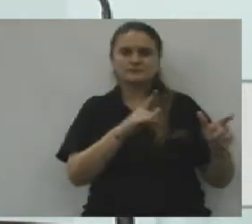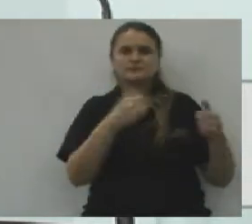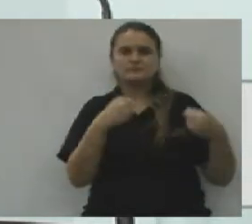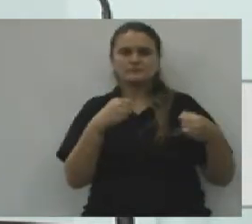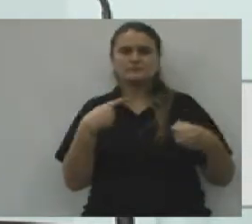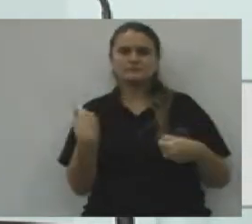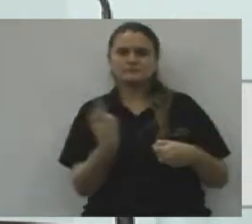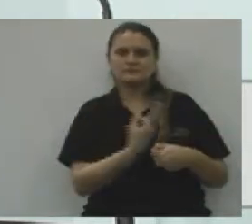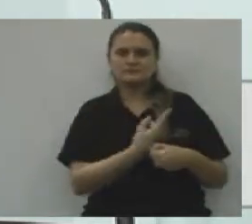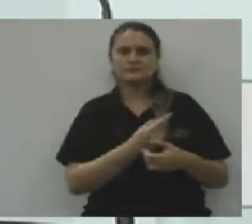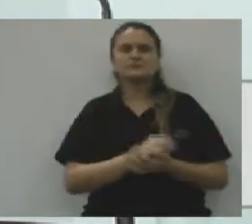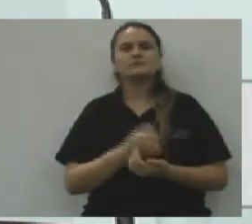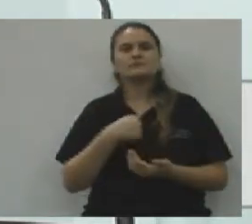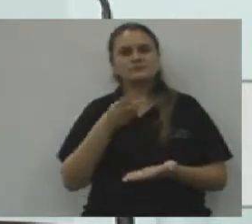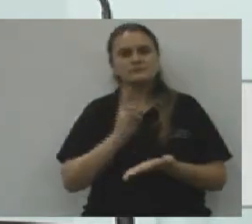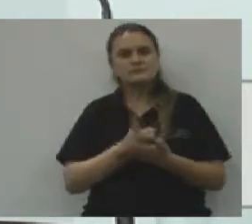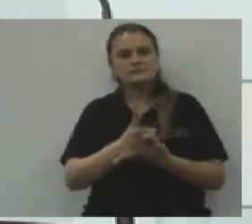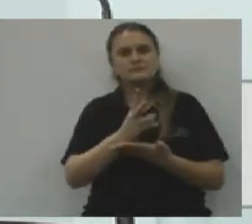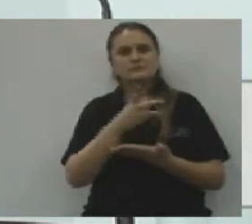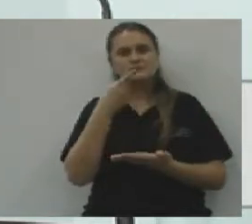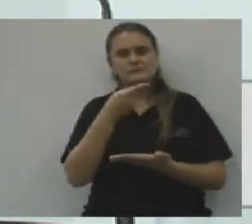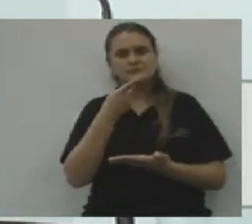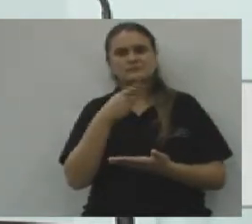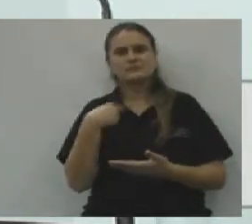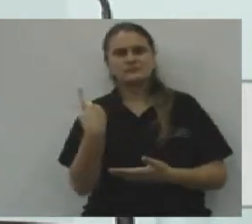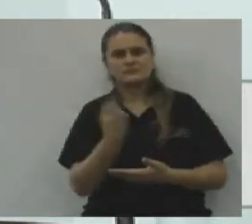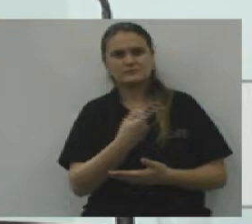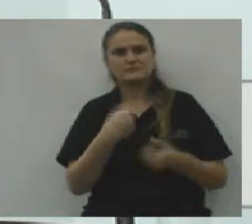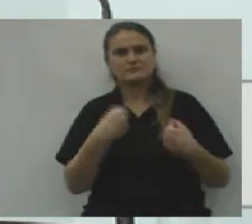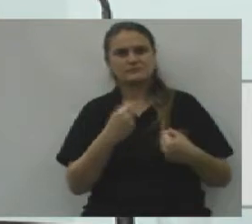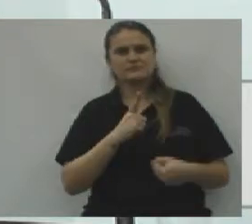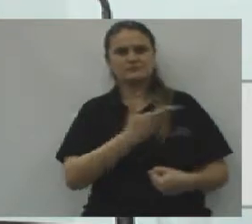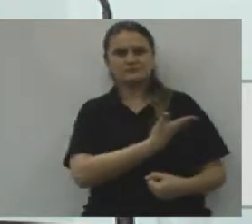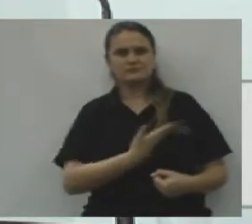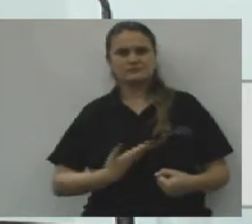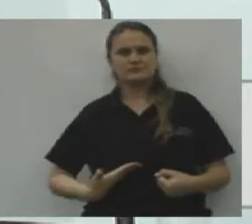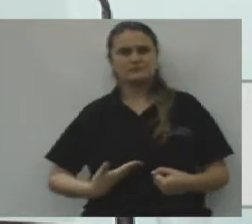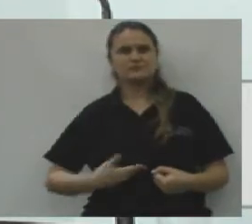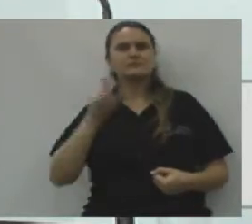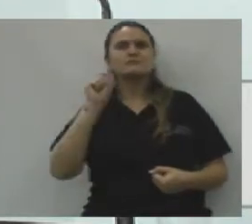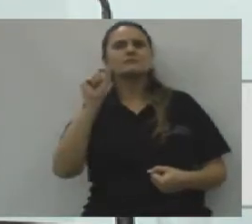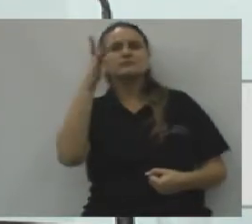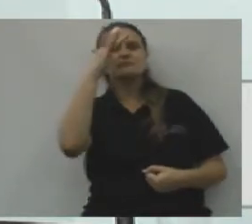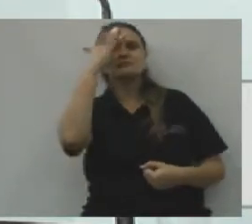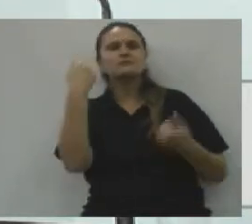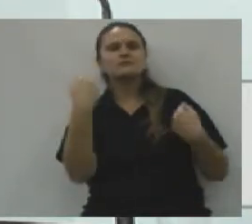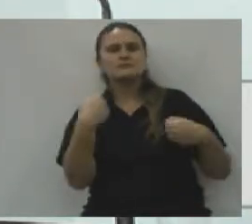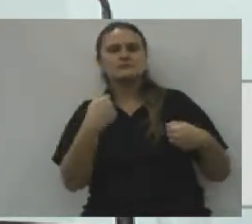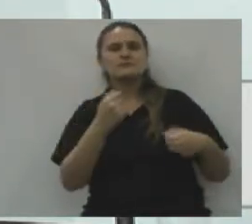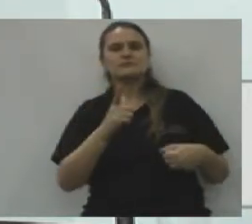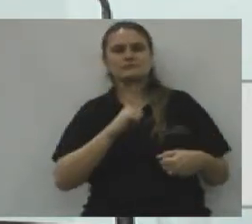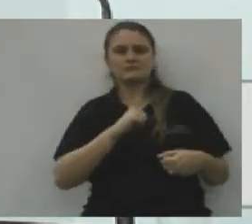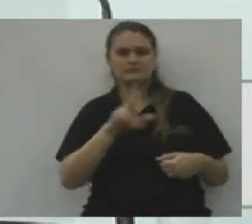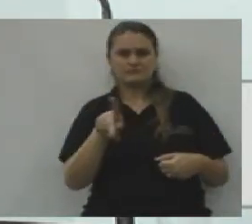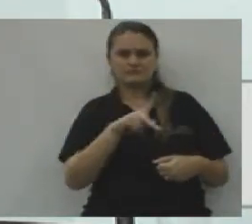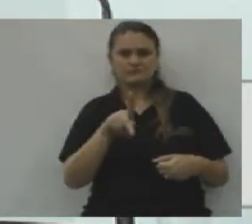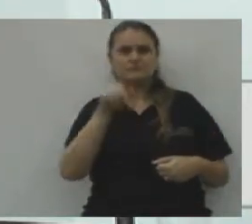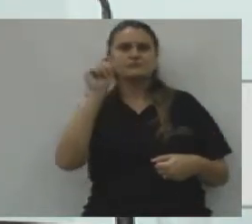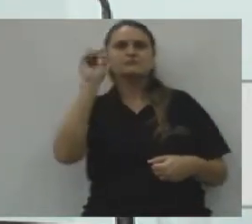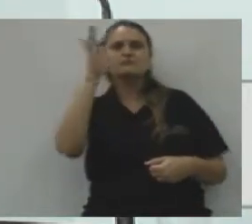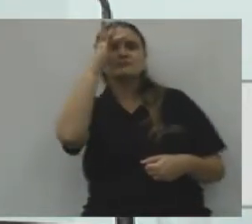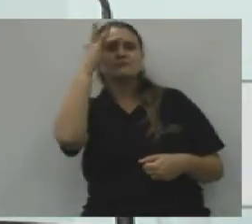nós. Eu sempre disse, temos que ter governo para quem precisa de governo. Temos que ter educadores para quem